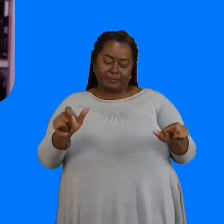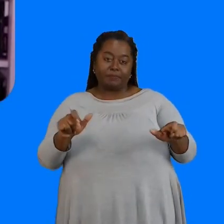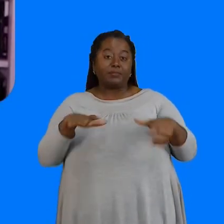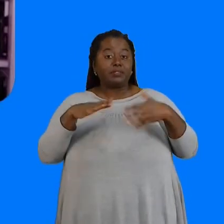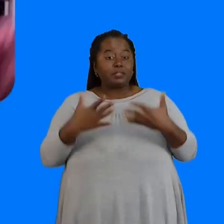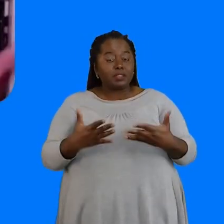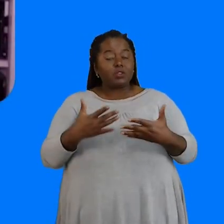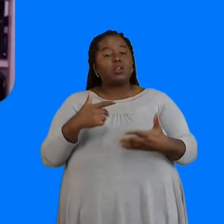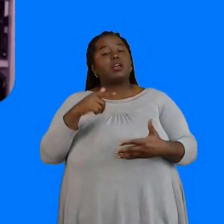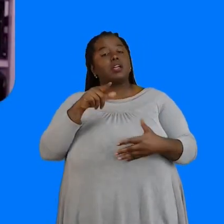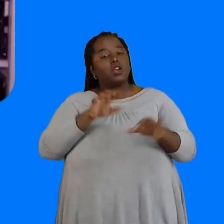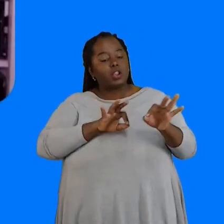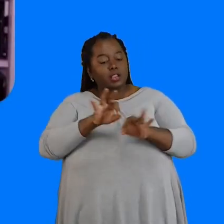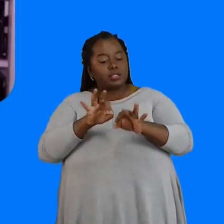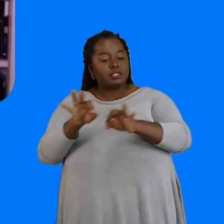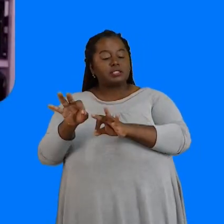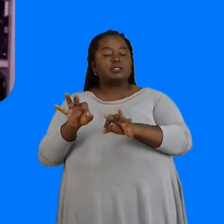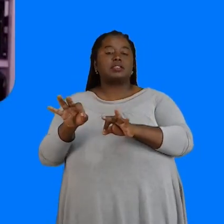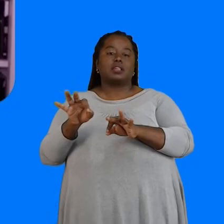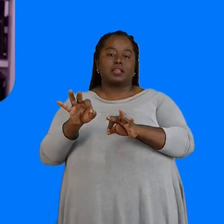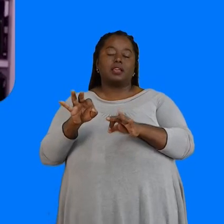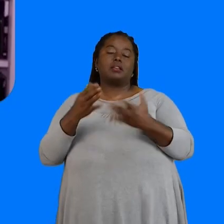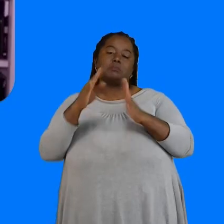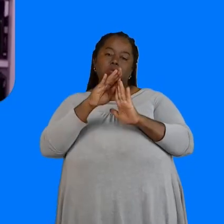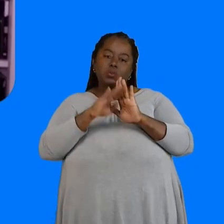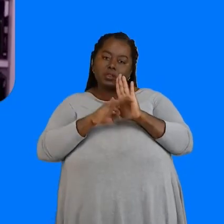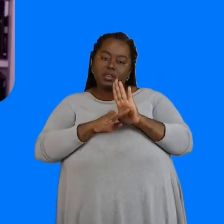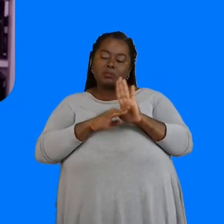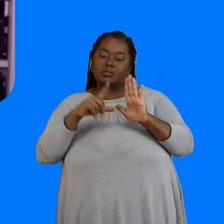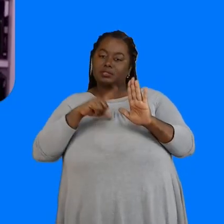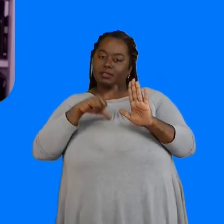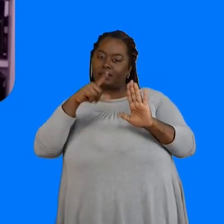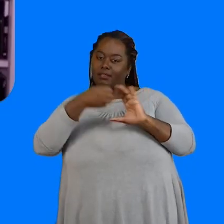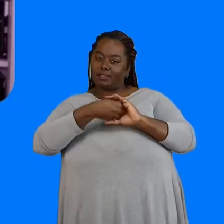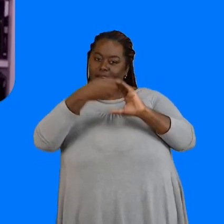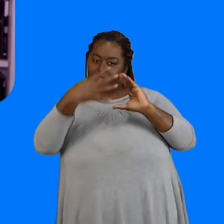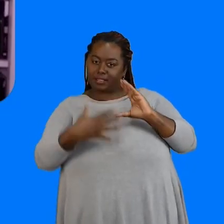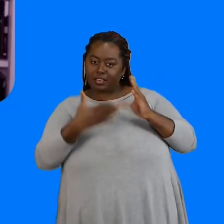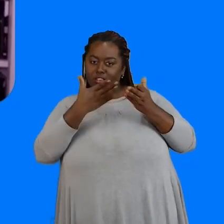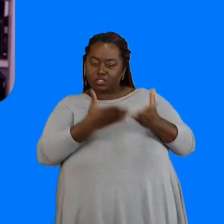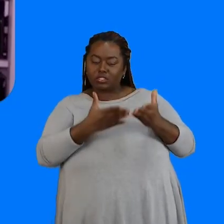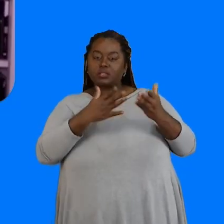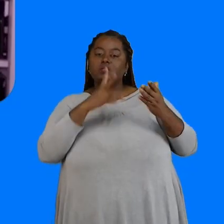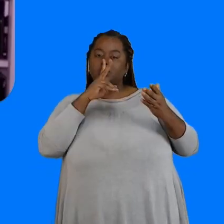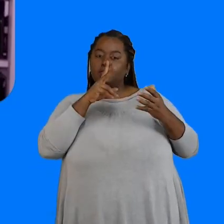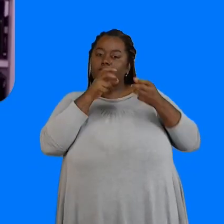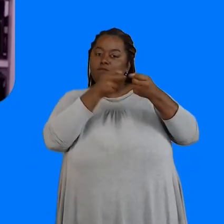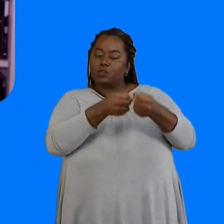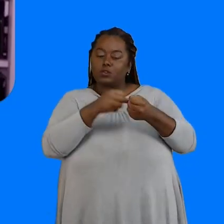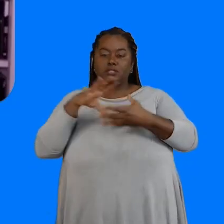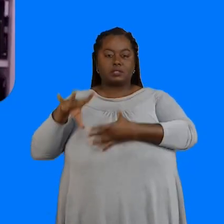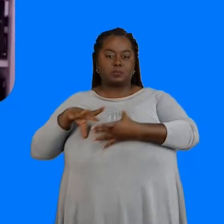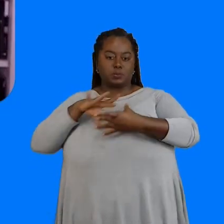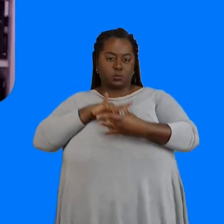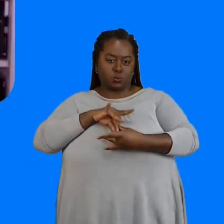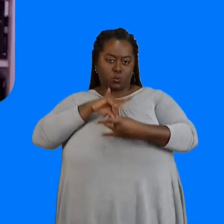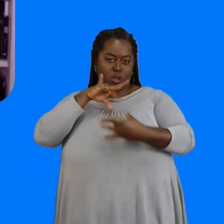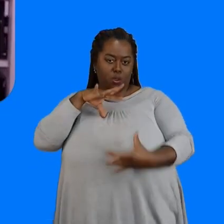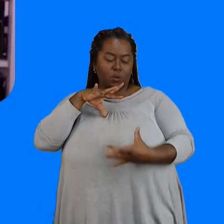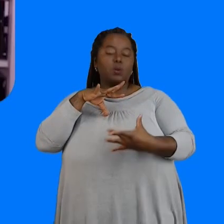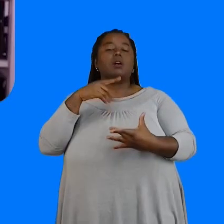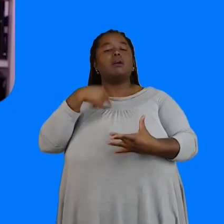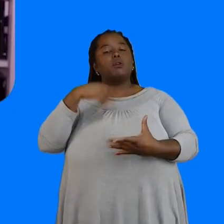esta característica, com esta força, com essa dimensão espiritual, e eu acredito também